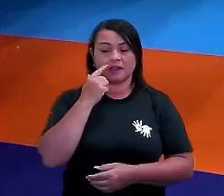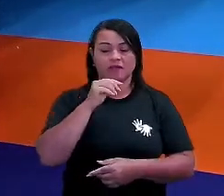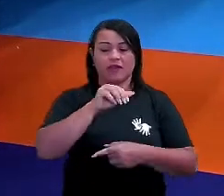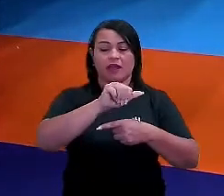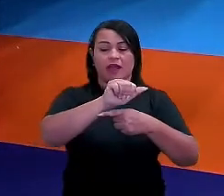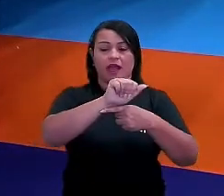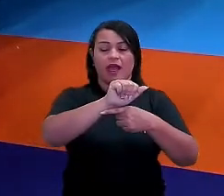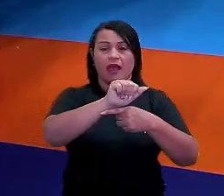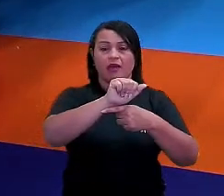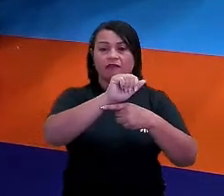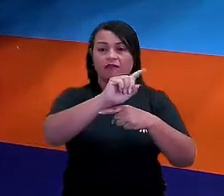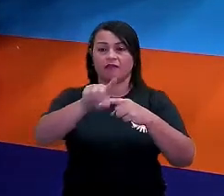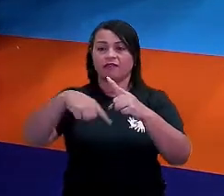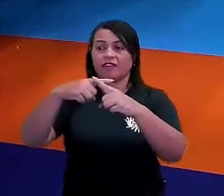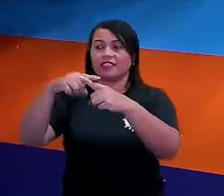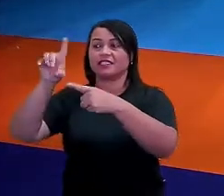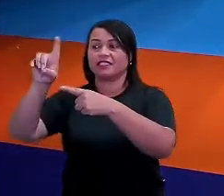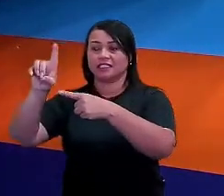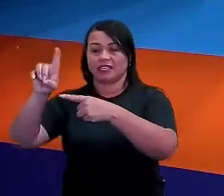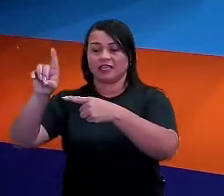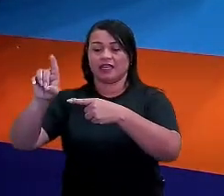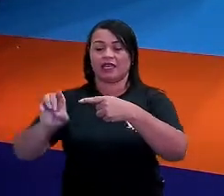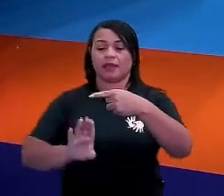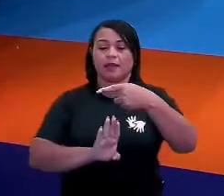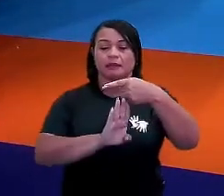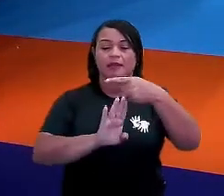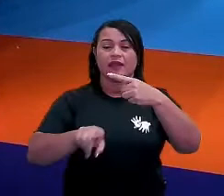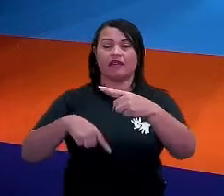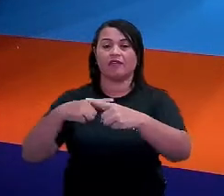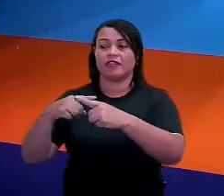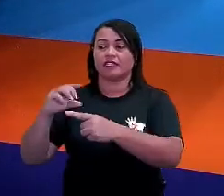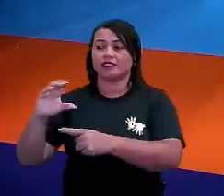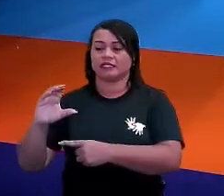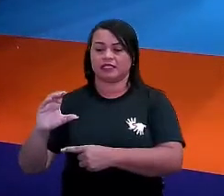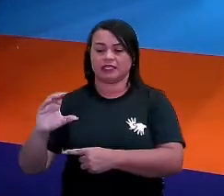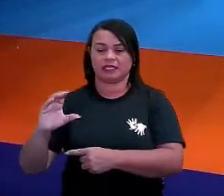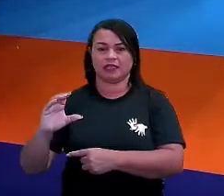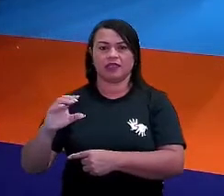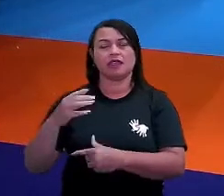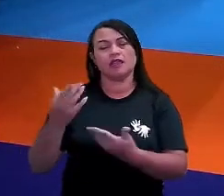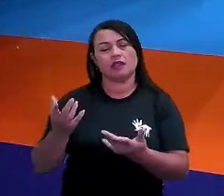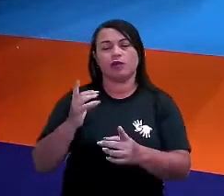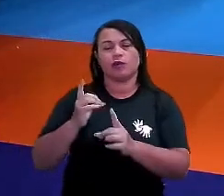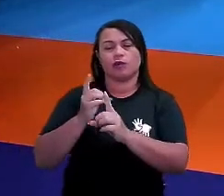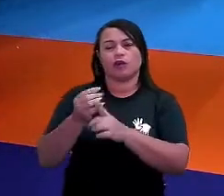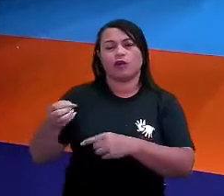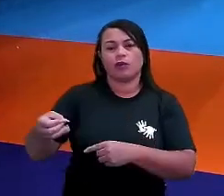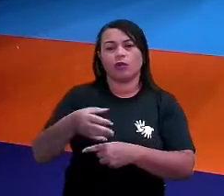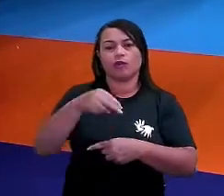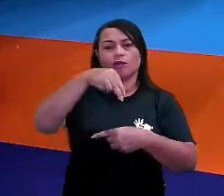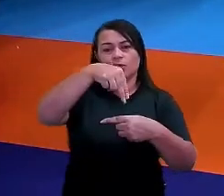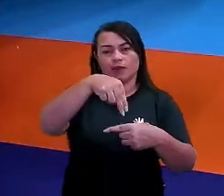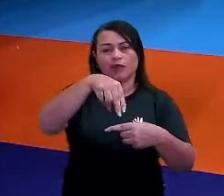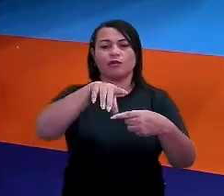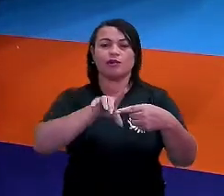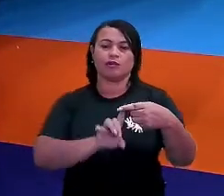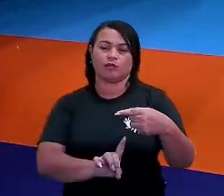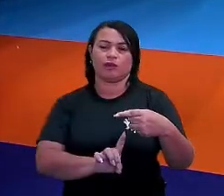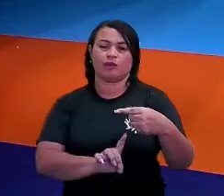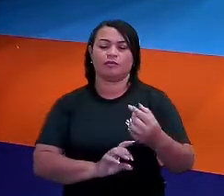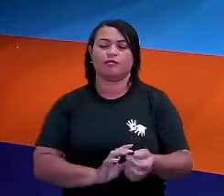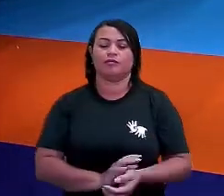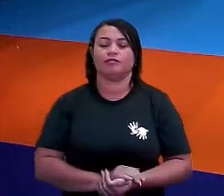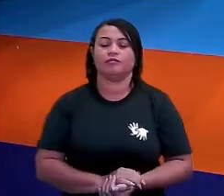com A vezes D e B vezes C. Né? E aí, vou encontrar um novo numerador e um novo